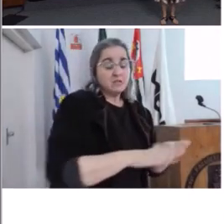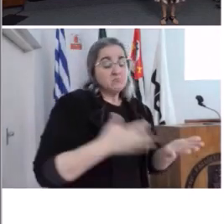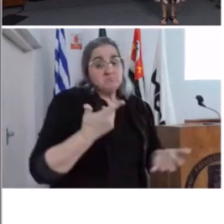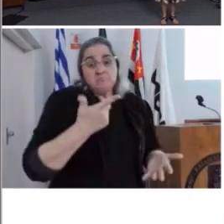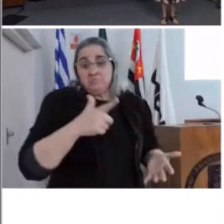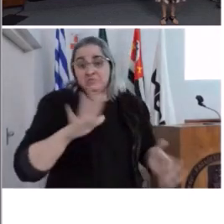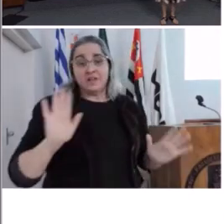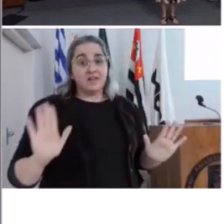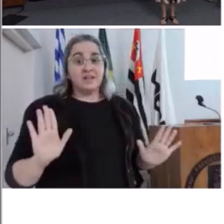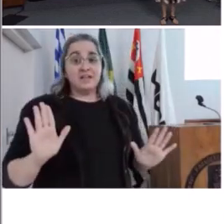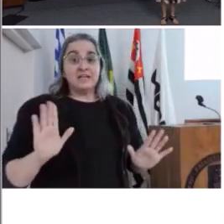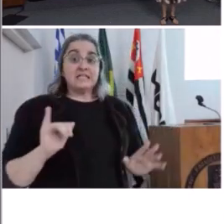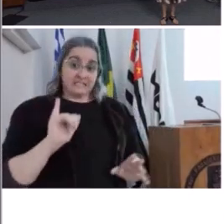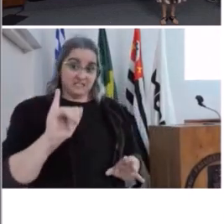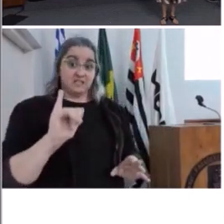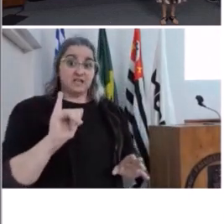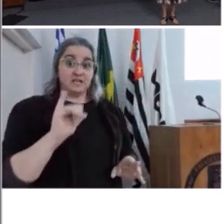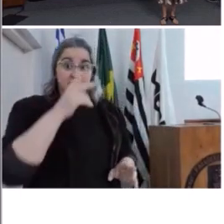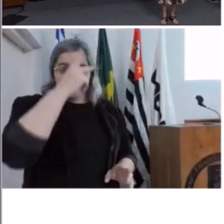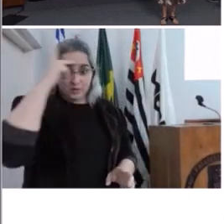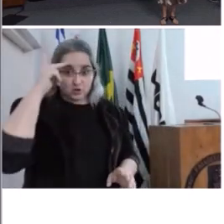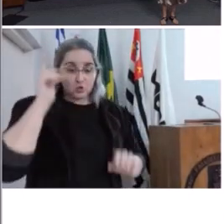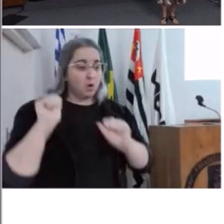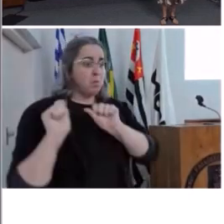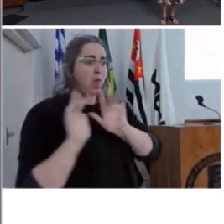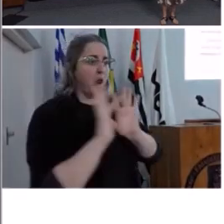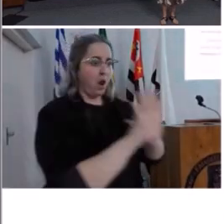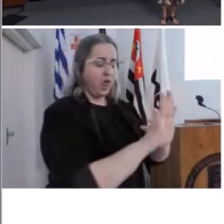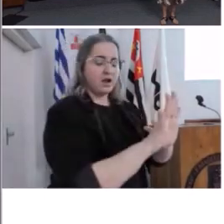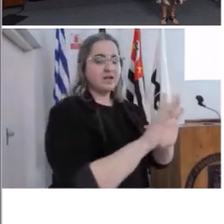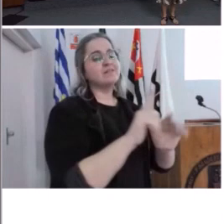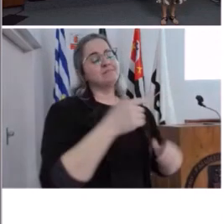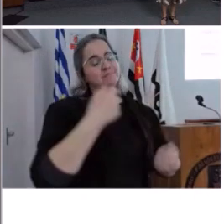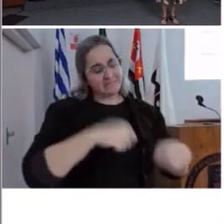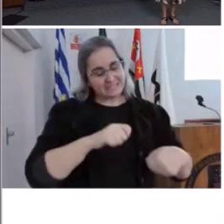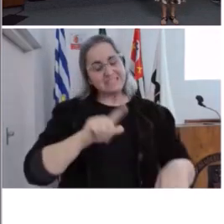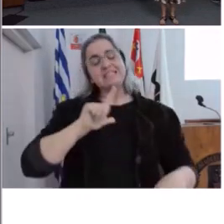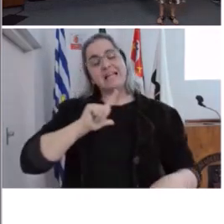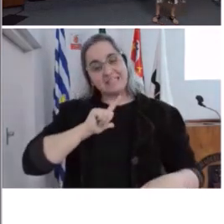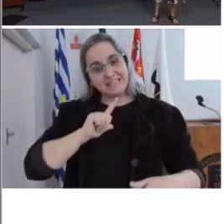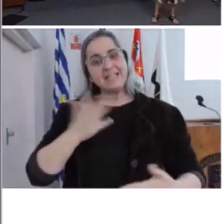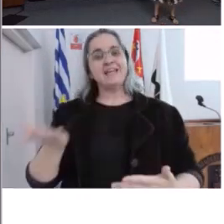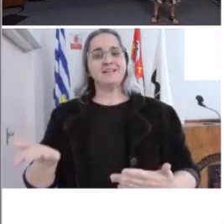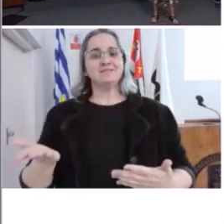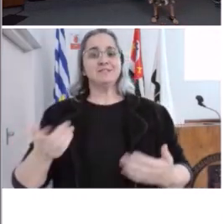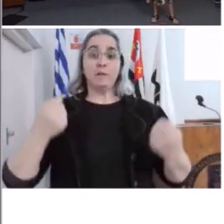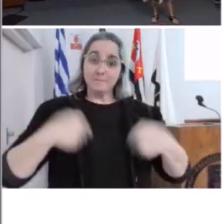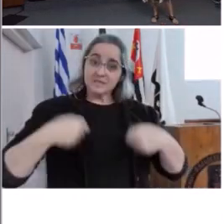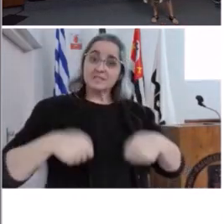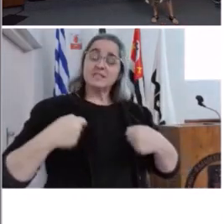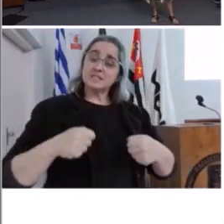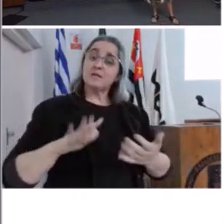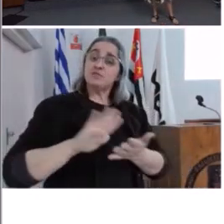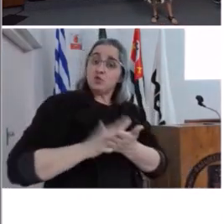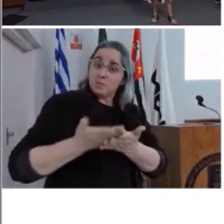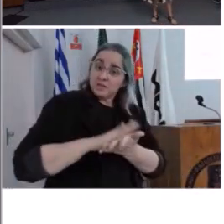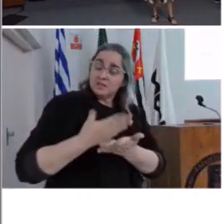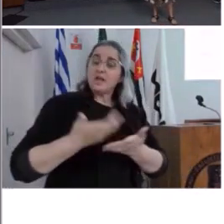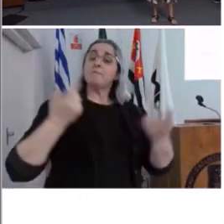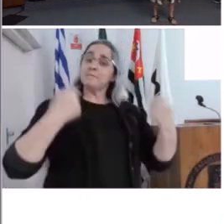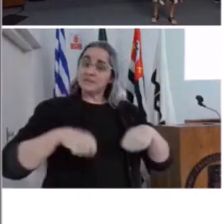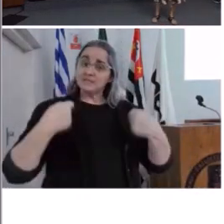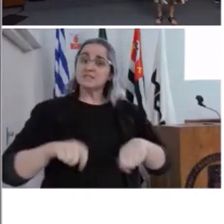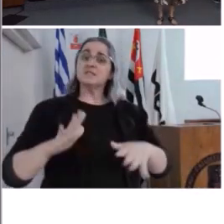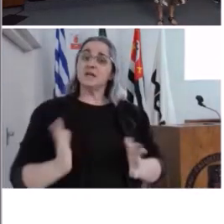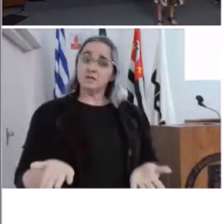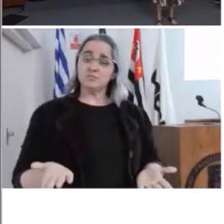tem uma demanda alta, você vai ter que ofertar. Não tem como, né? Então, você vê, olha, precisamos de uma intérprete